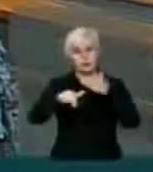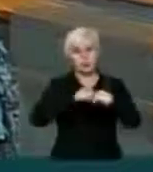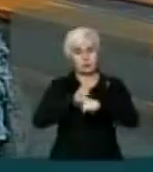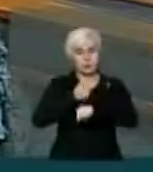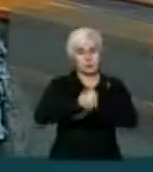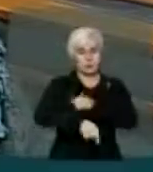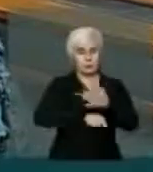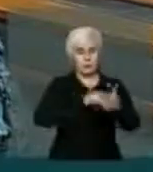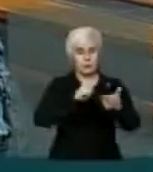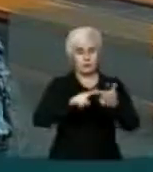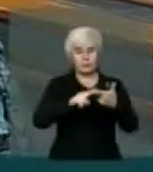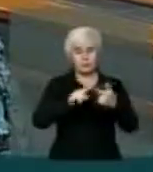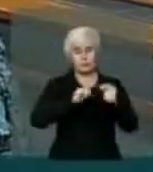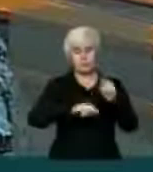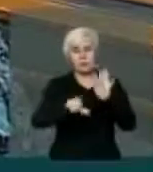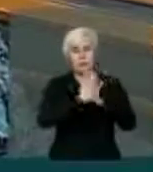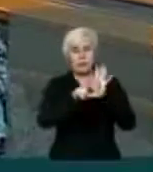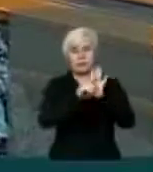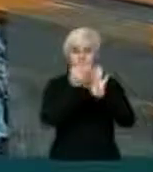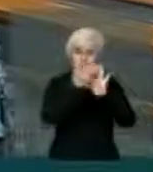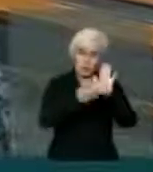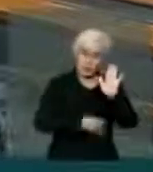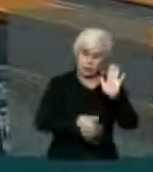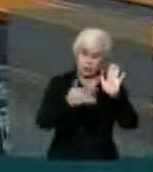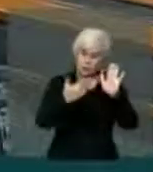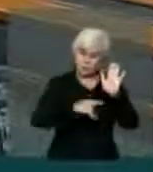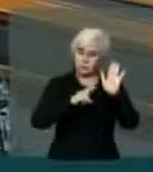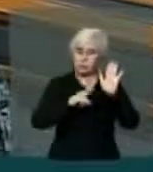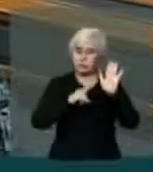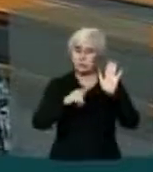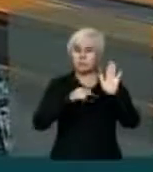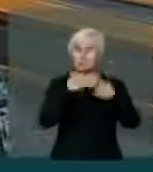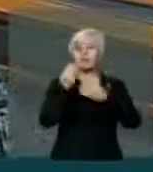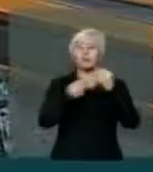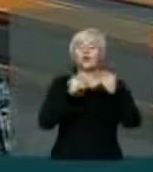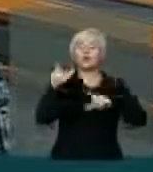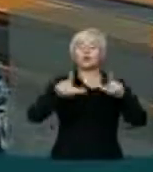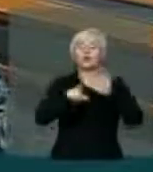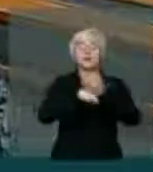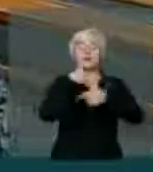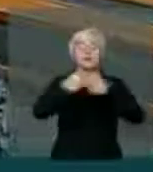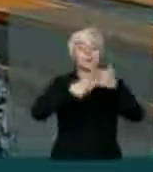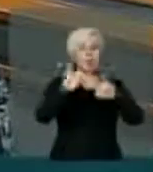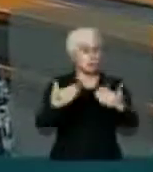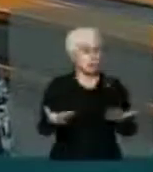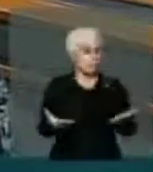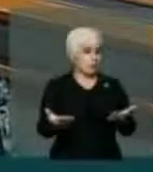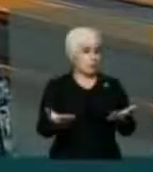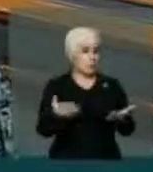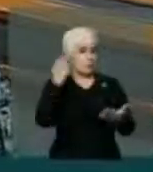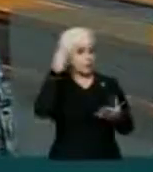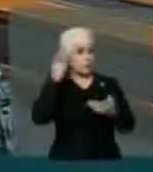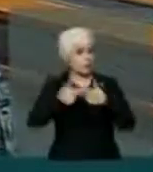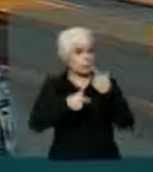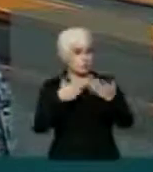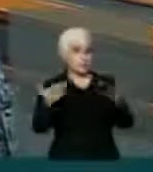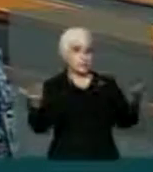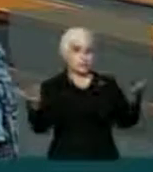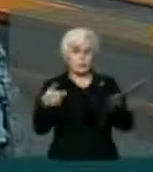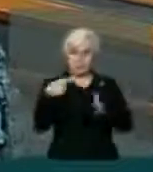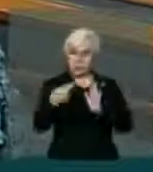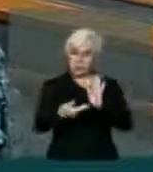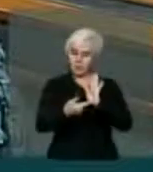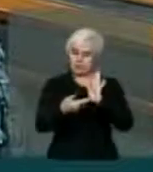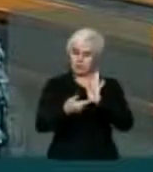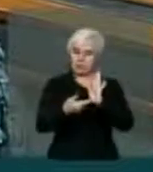né? Do que a legislação estabelece no funcionamento dessas emissoras. Portanto, não vamos dizer que essa casa, de fato,